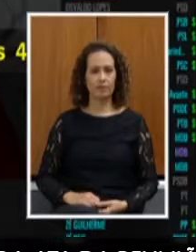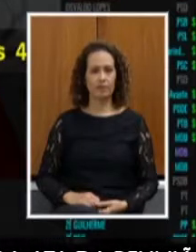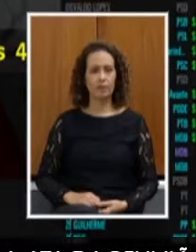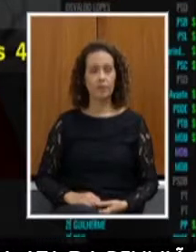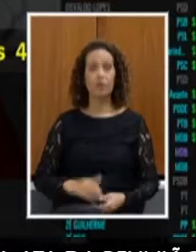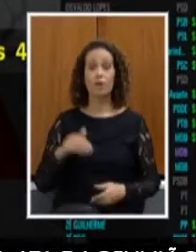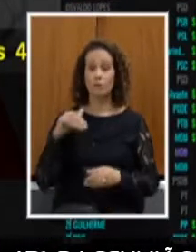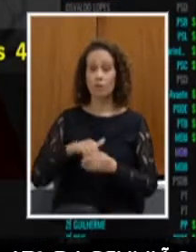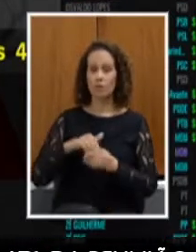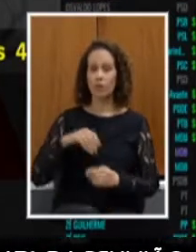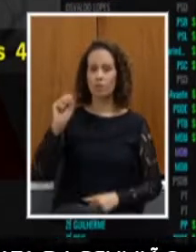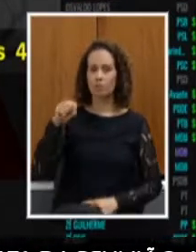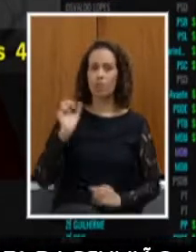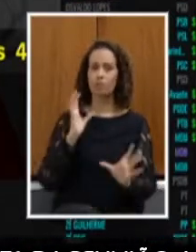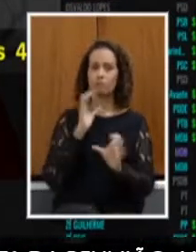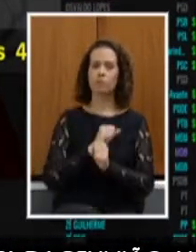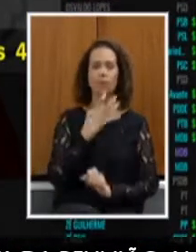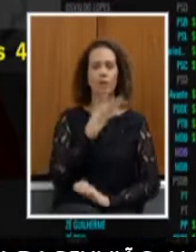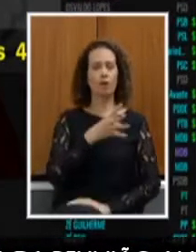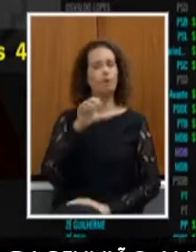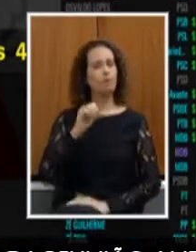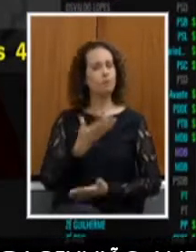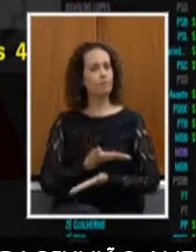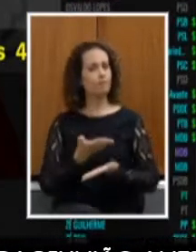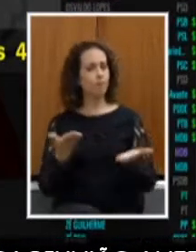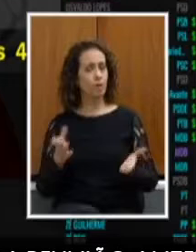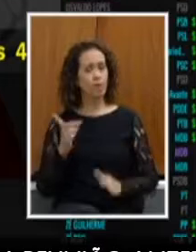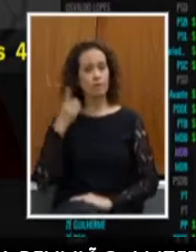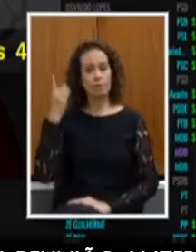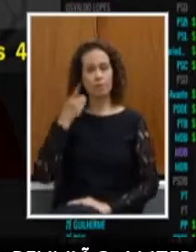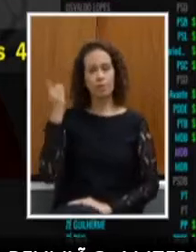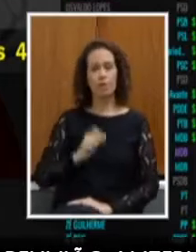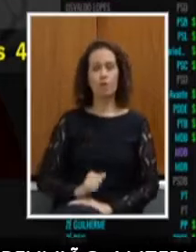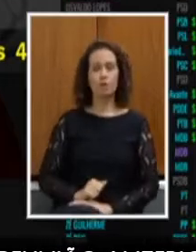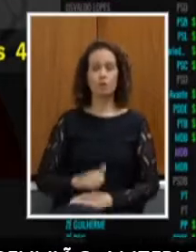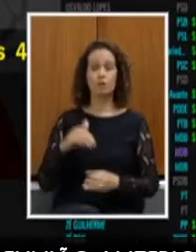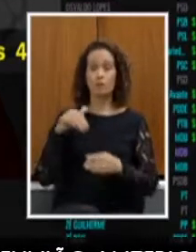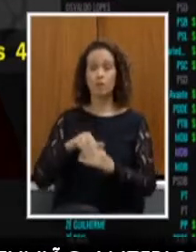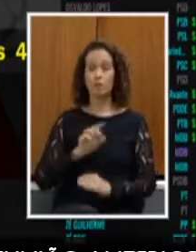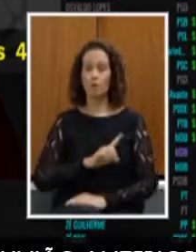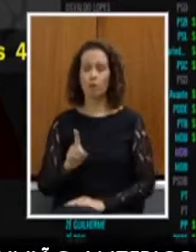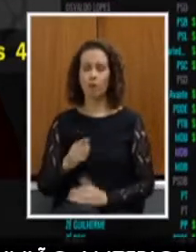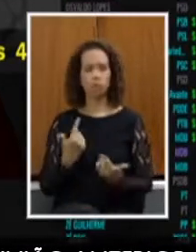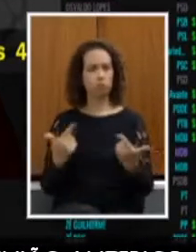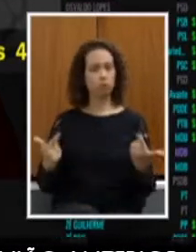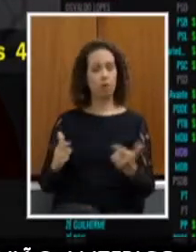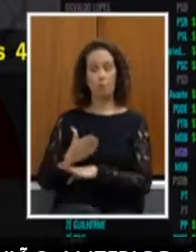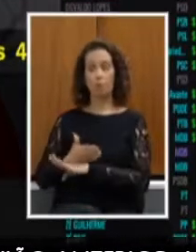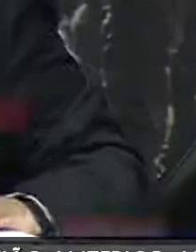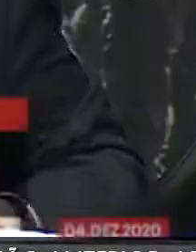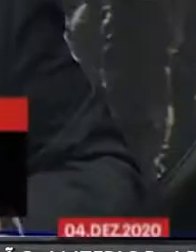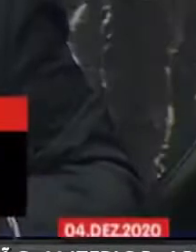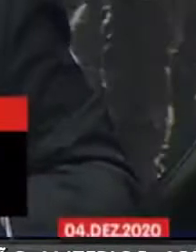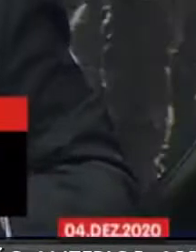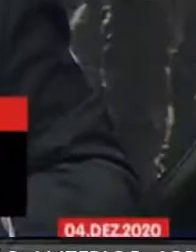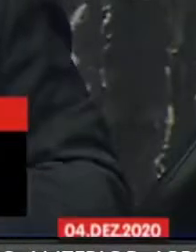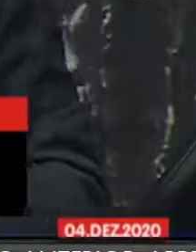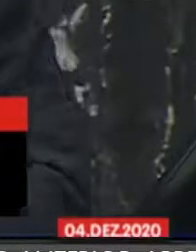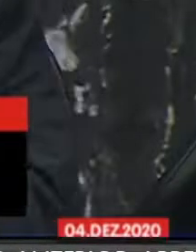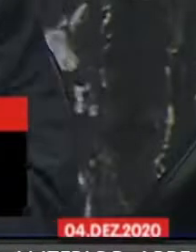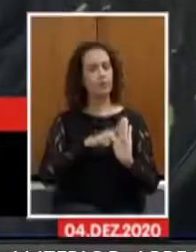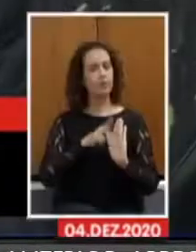Votaram sim 49 senhoras e senhores deputados, não houve voto não nem em branco, portanto está aprovado o